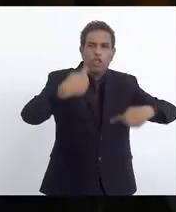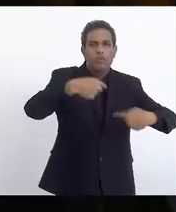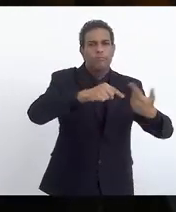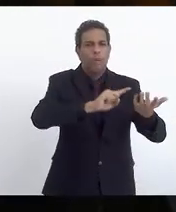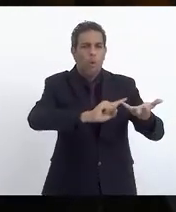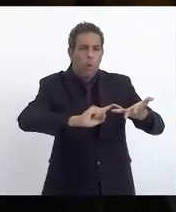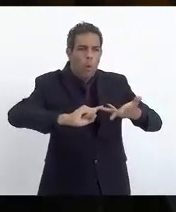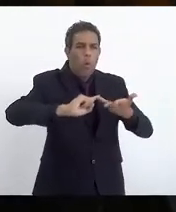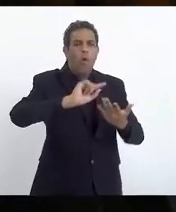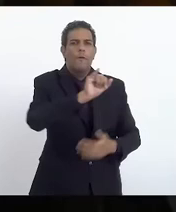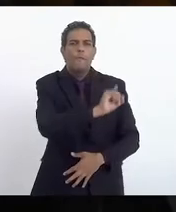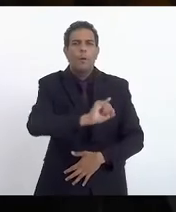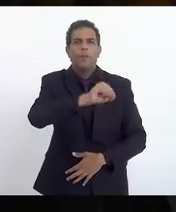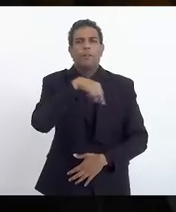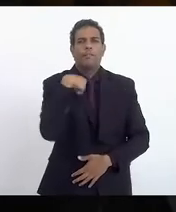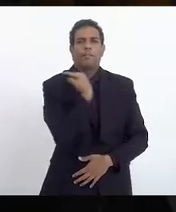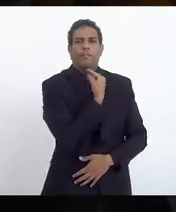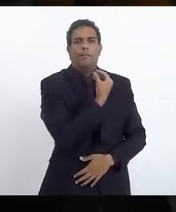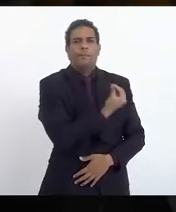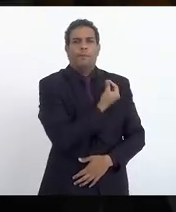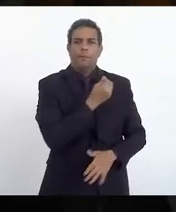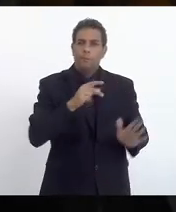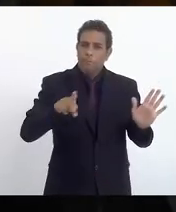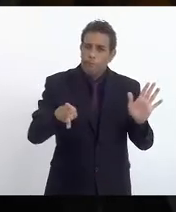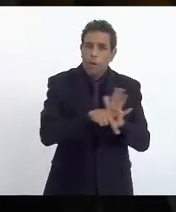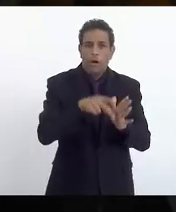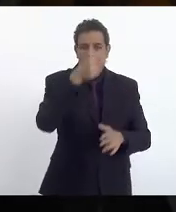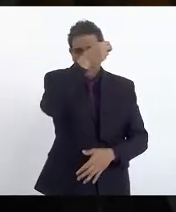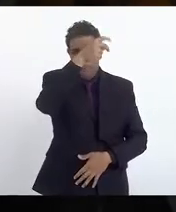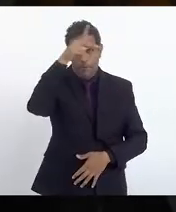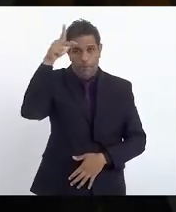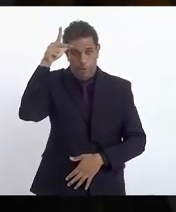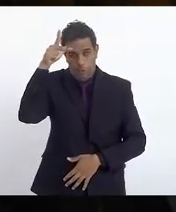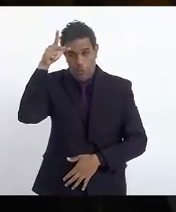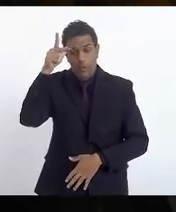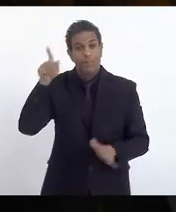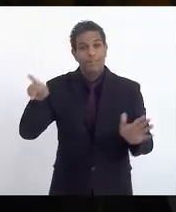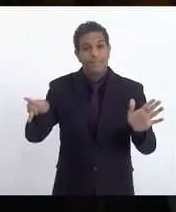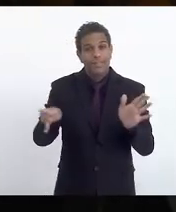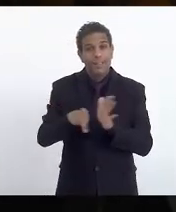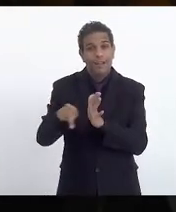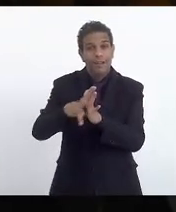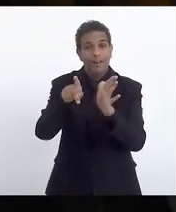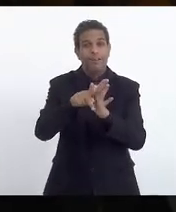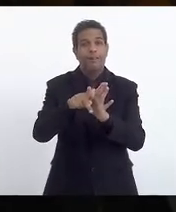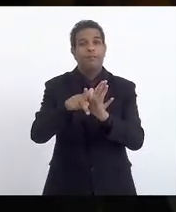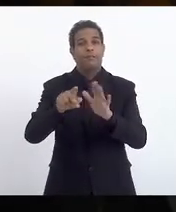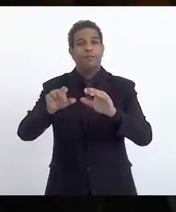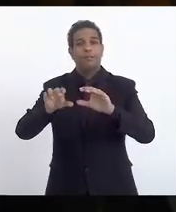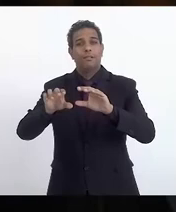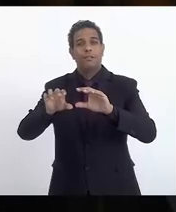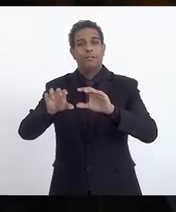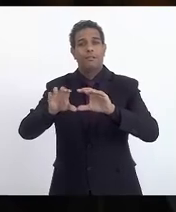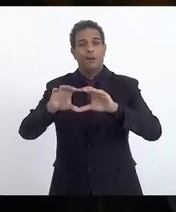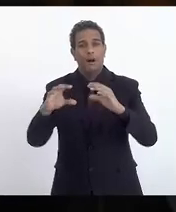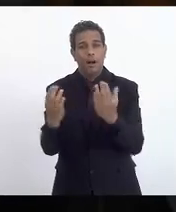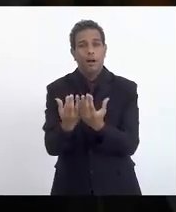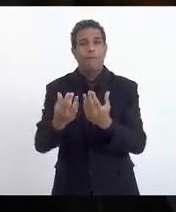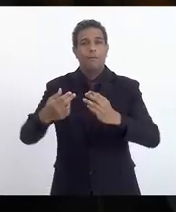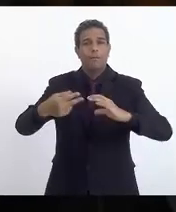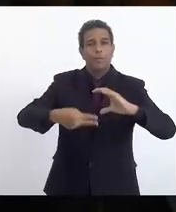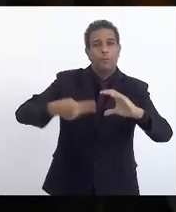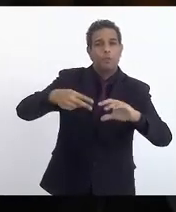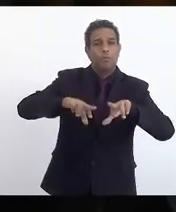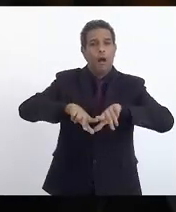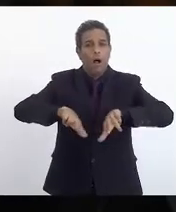e de participação importante que envolva as prefeituras e as câmaras municipais dos Municípios implicados no